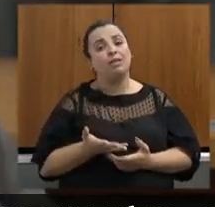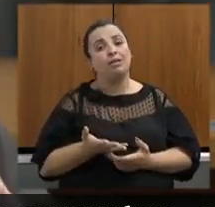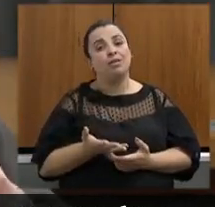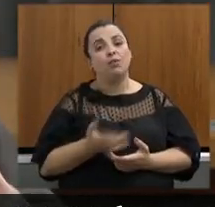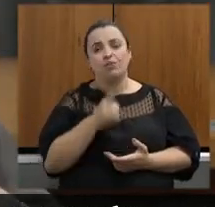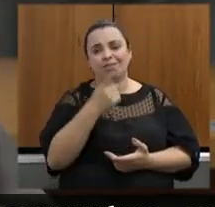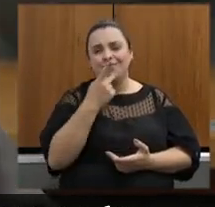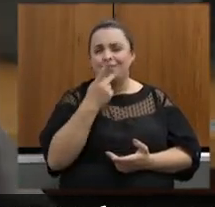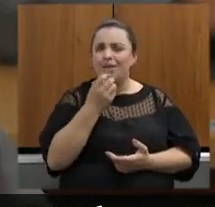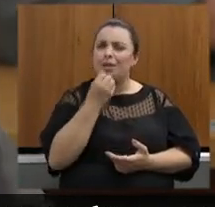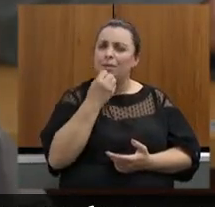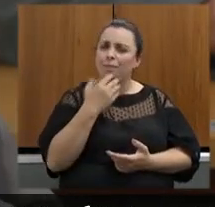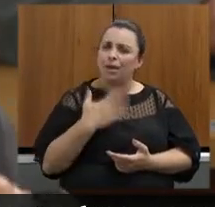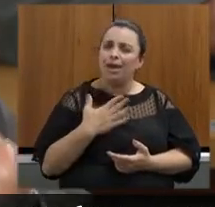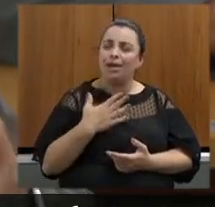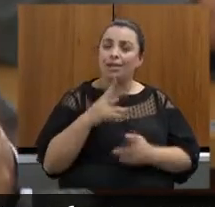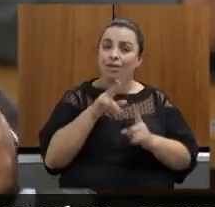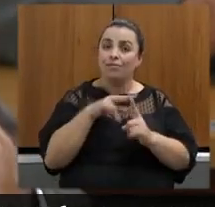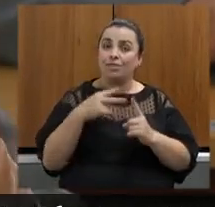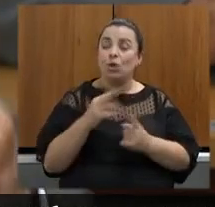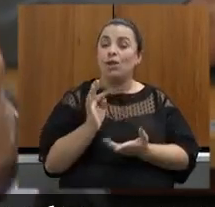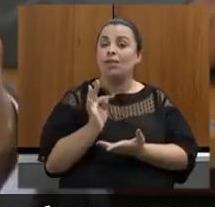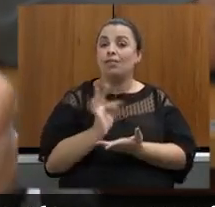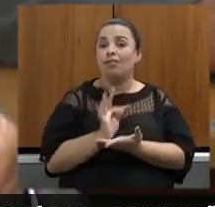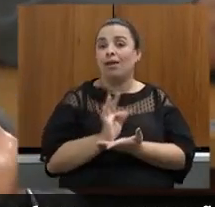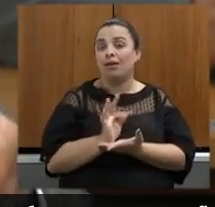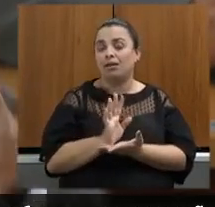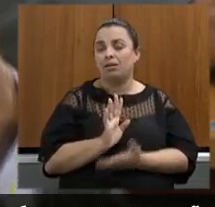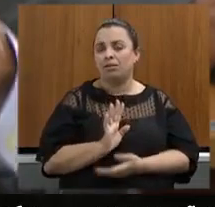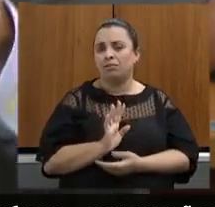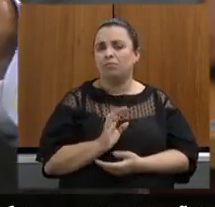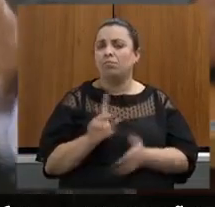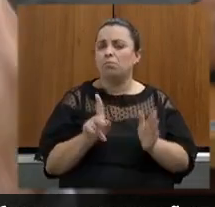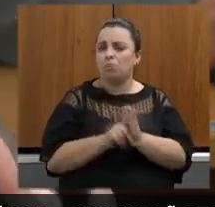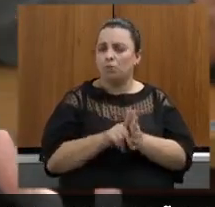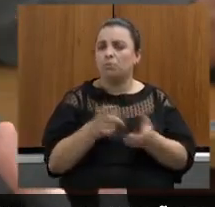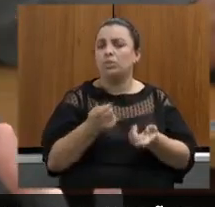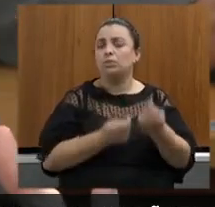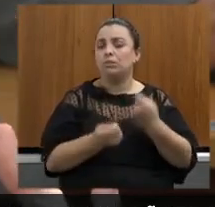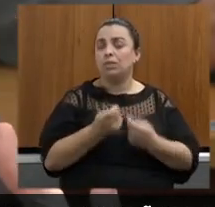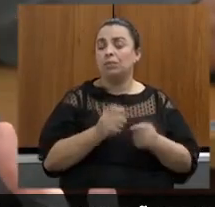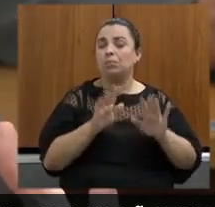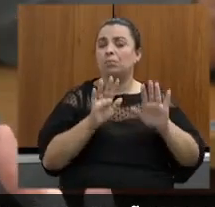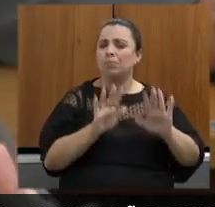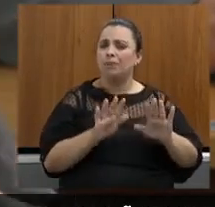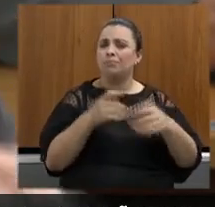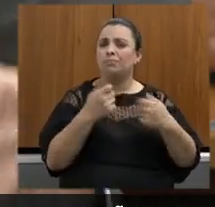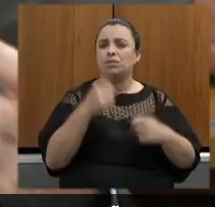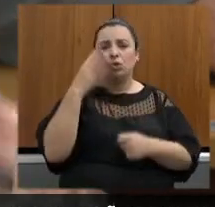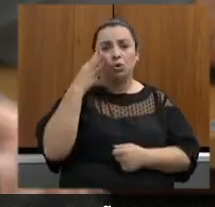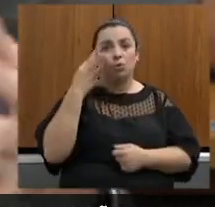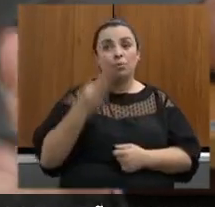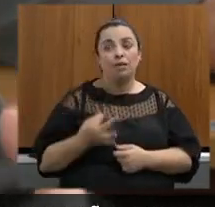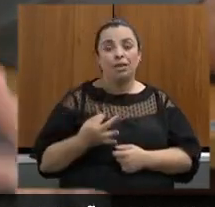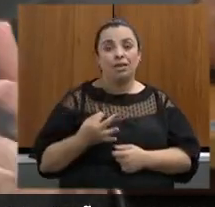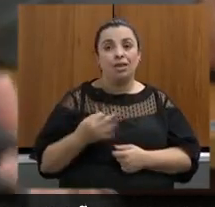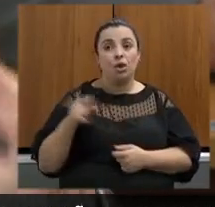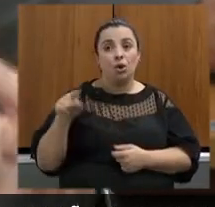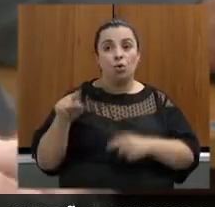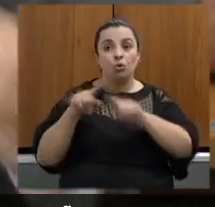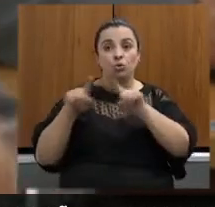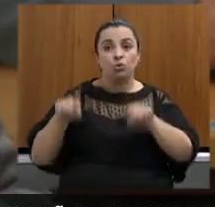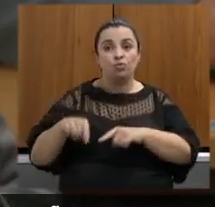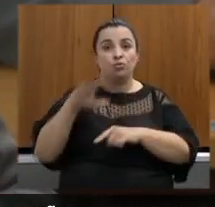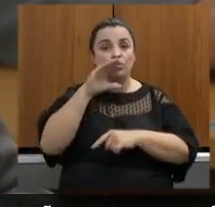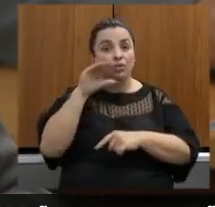vista técnico da administração mas é preciso entender o desespero que os servidores da Segurança